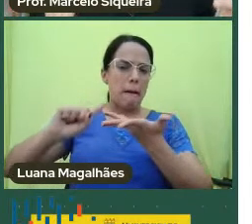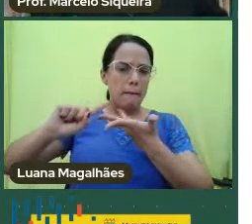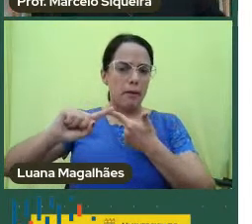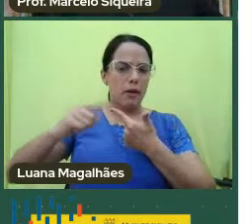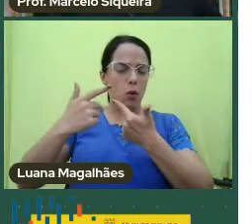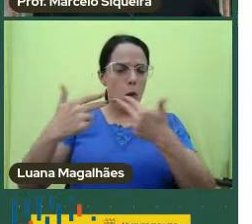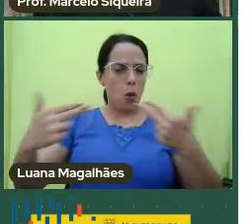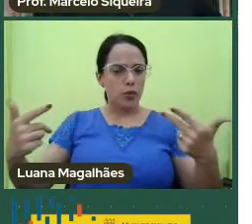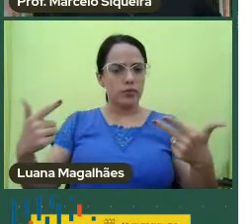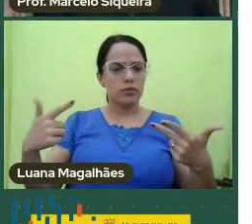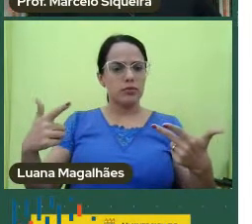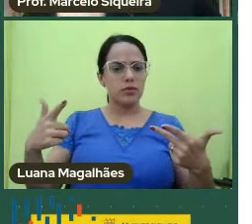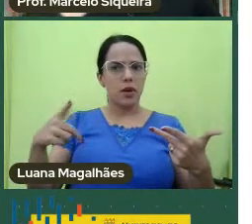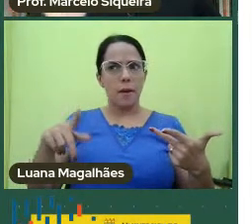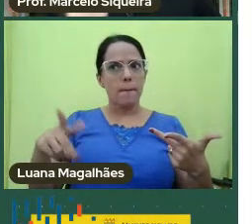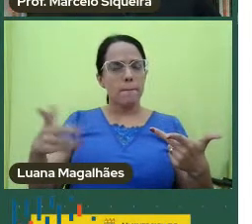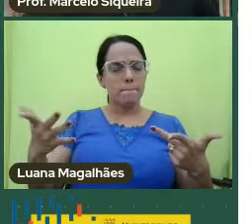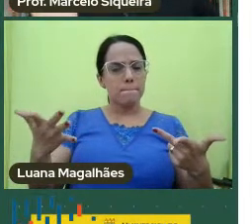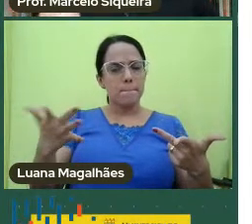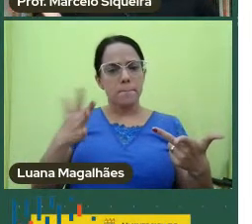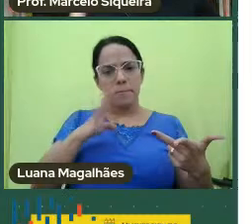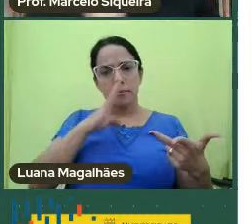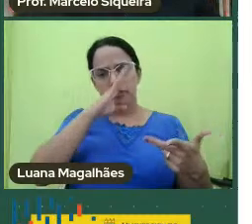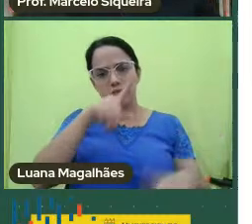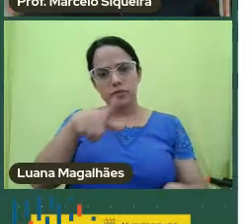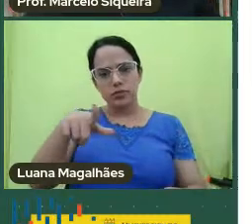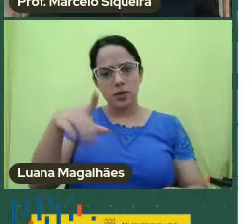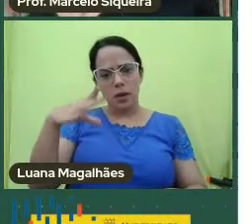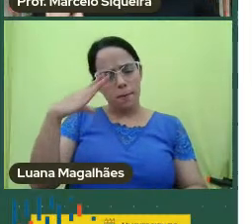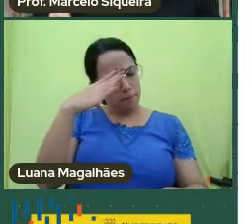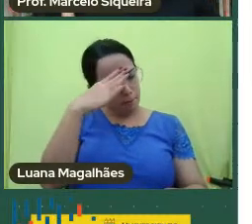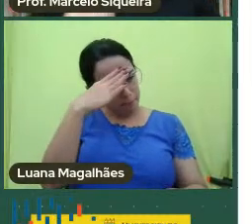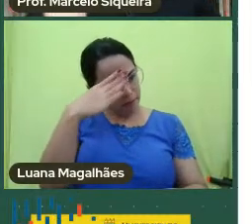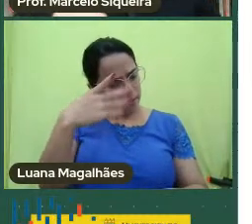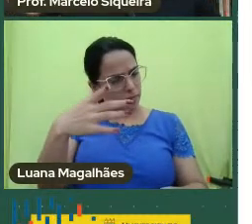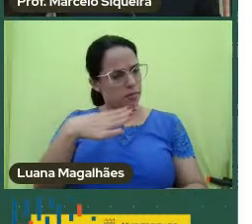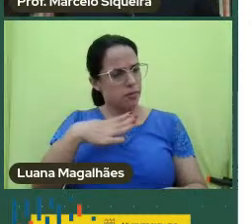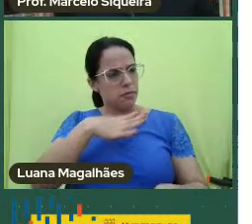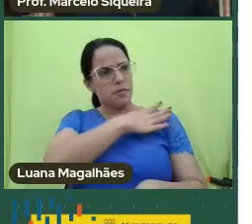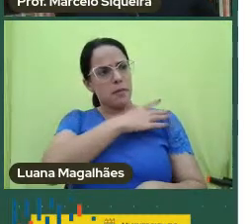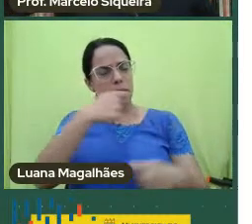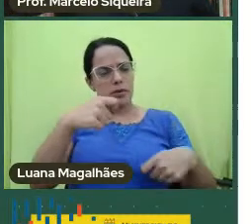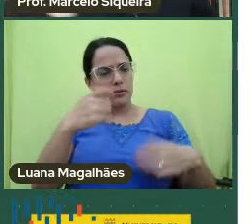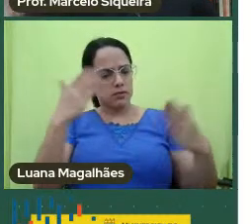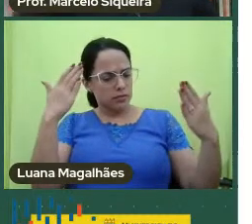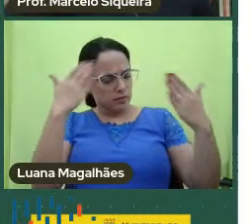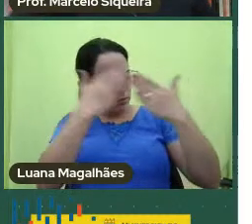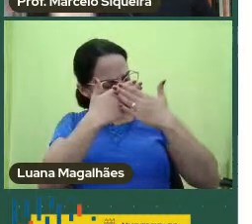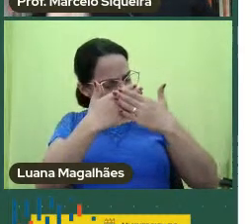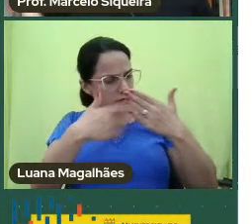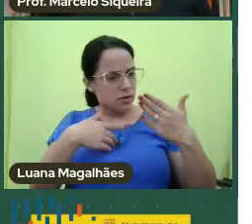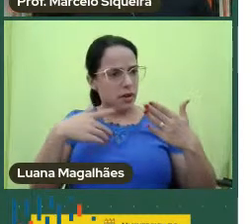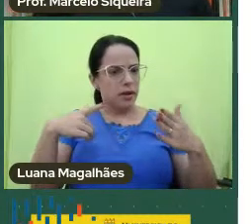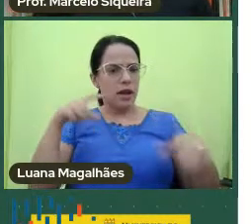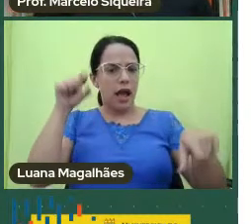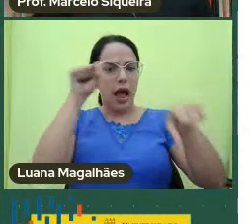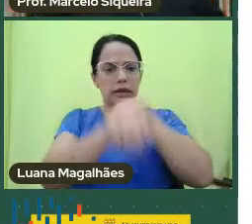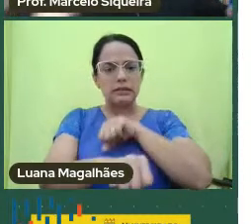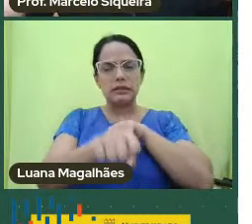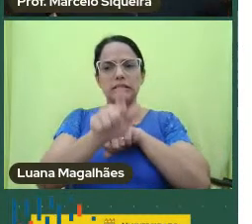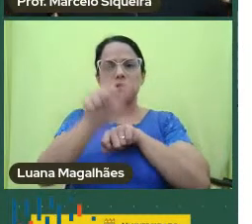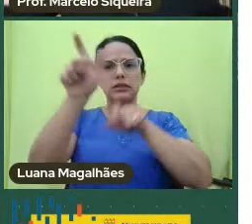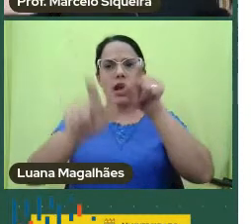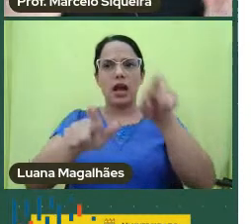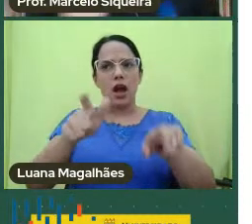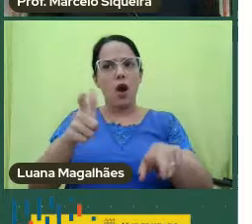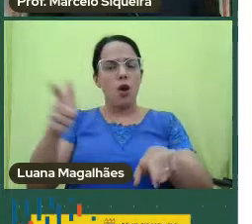como se nada tivesse acontecendo. E os militares, coitados, tinham que tampar o rosto, porque senão poderiam ser assassinados pelas organizações terroristas. E